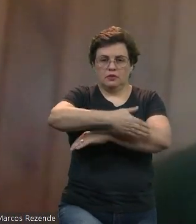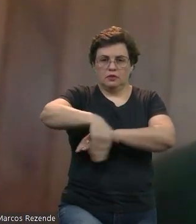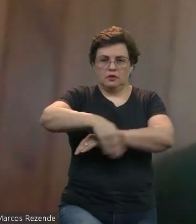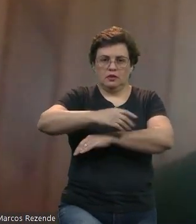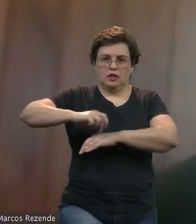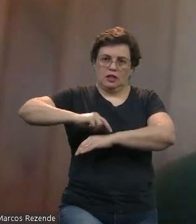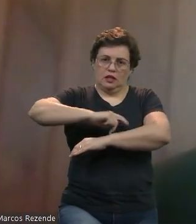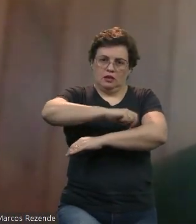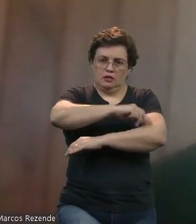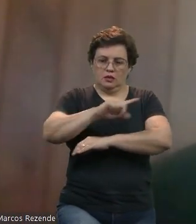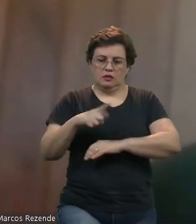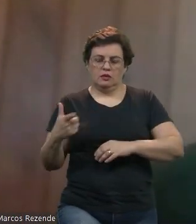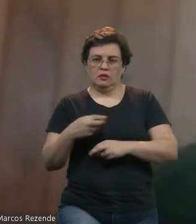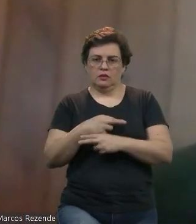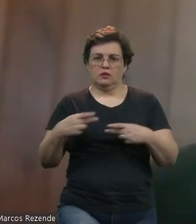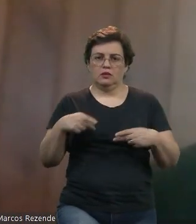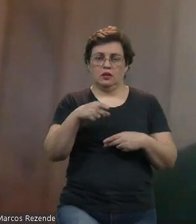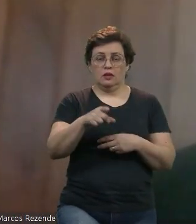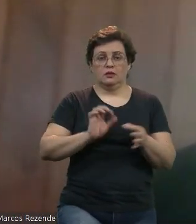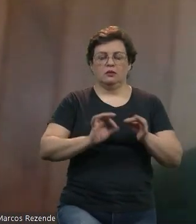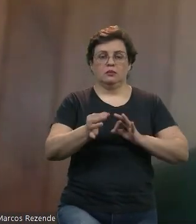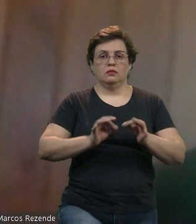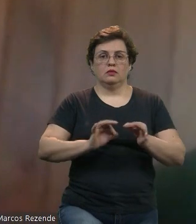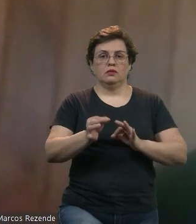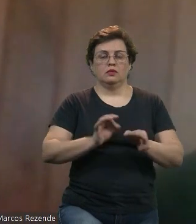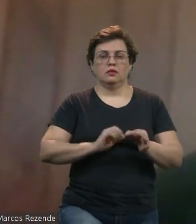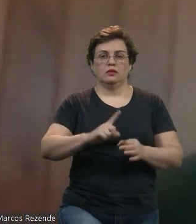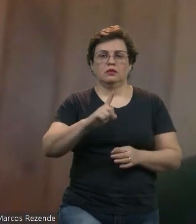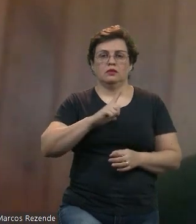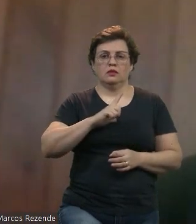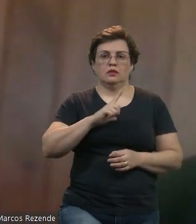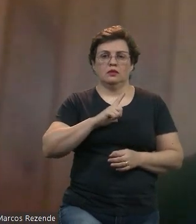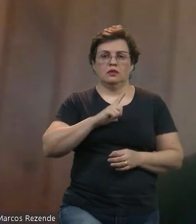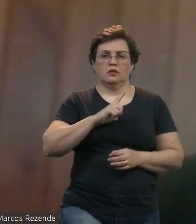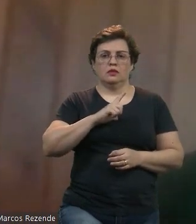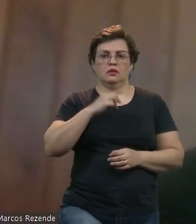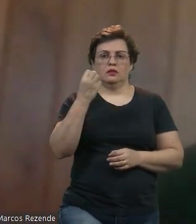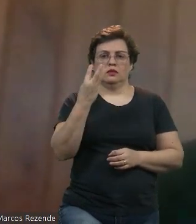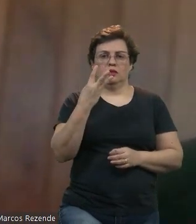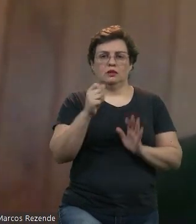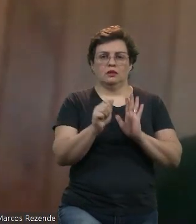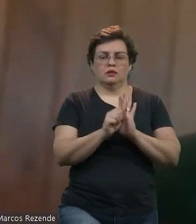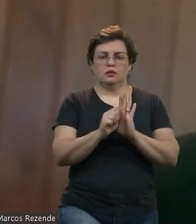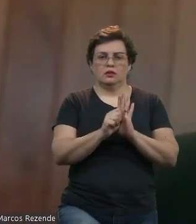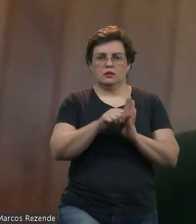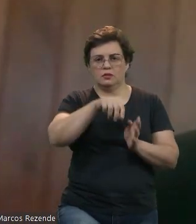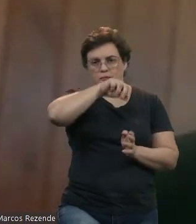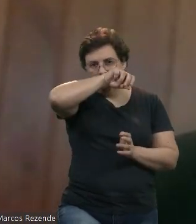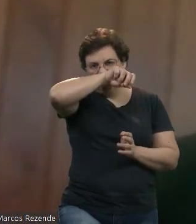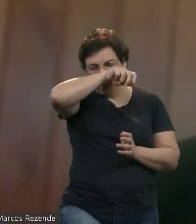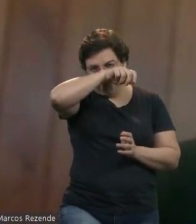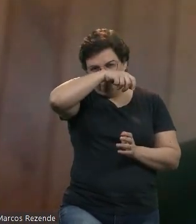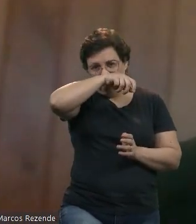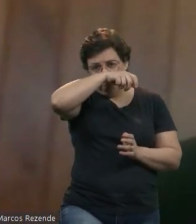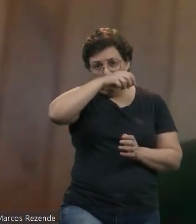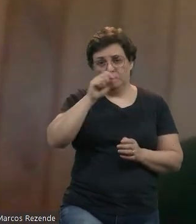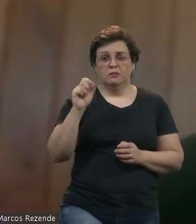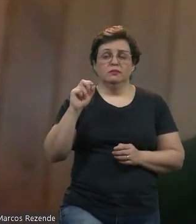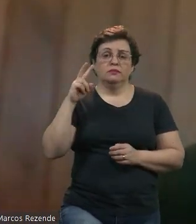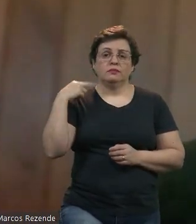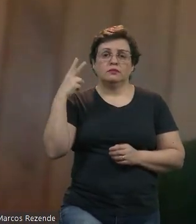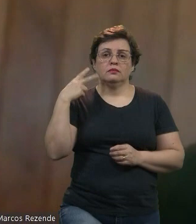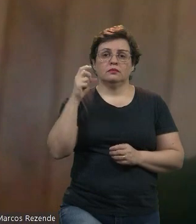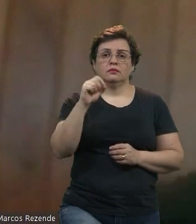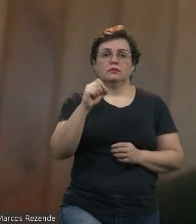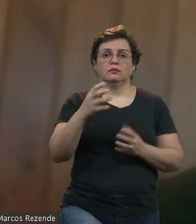outras providências. Mencionado projeto é formado por 3 artigos. Os vereadores que